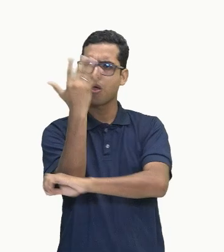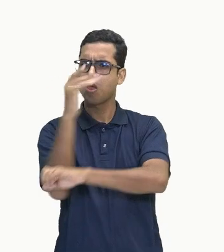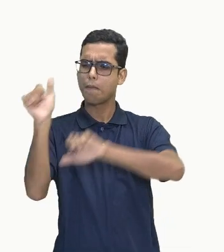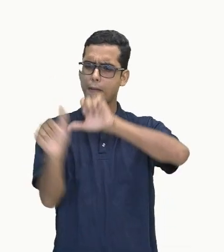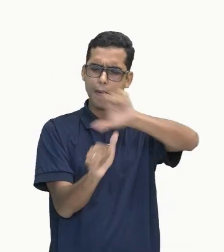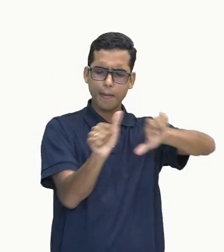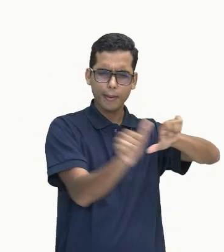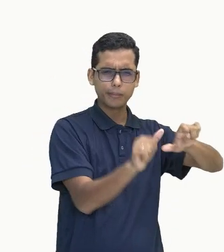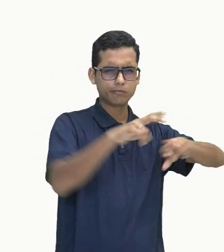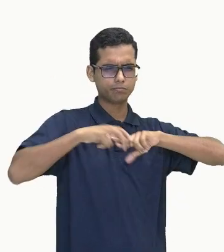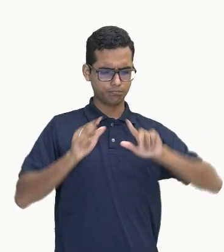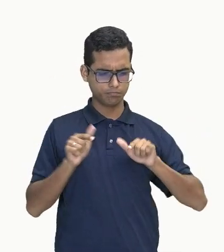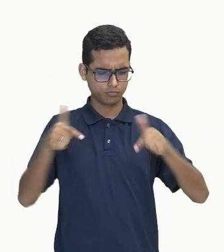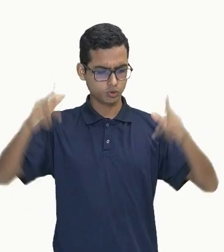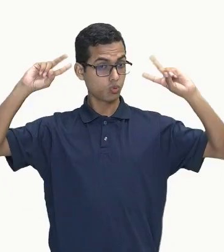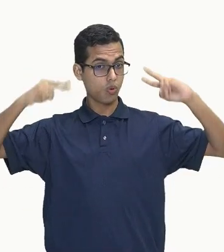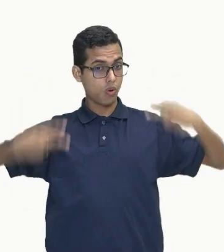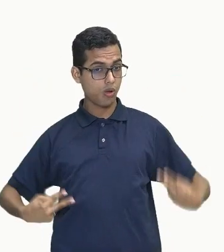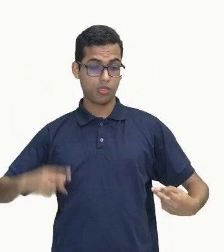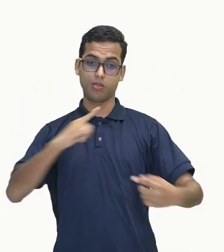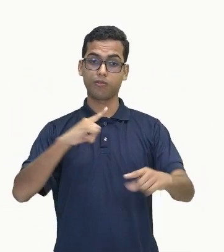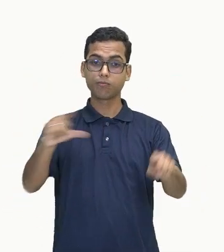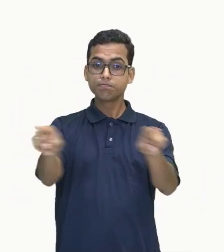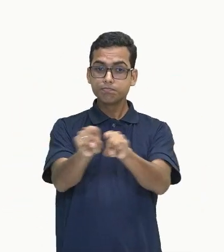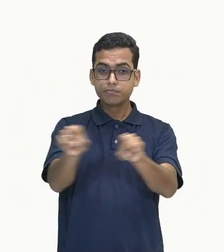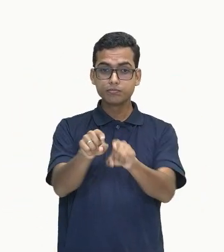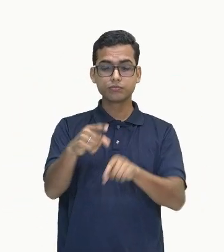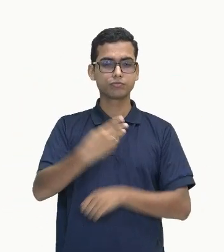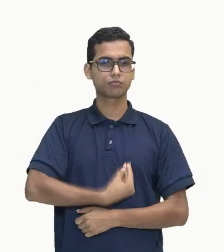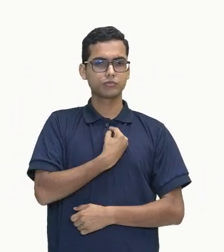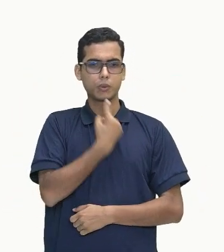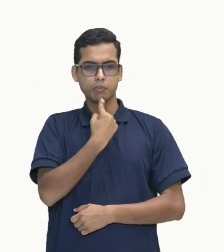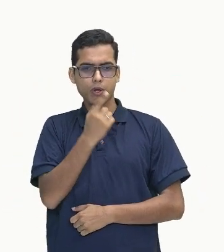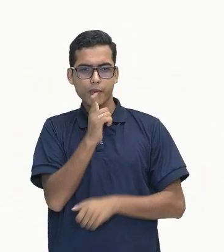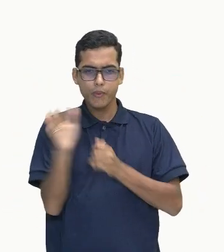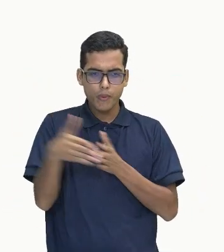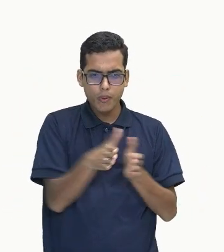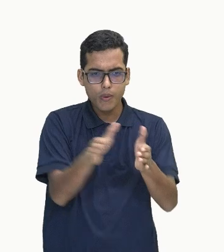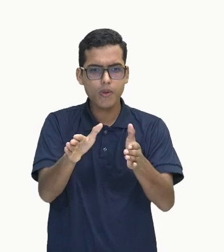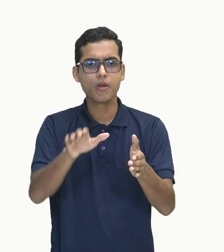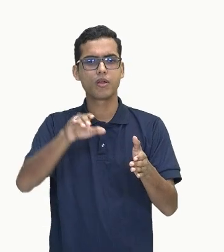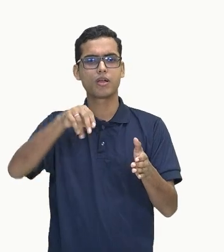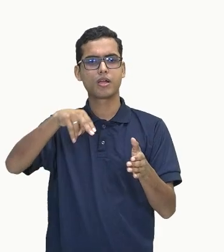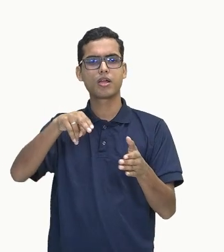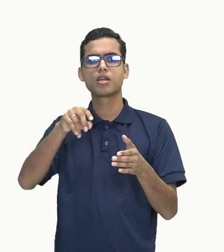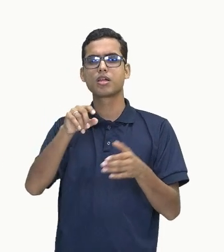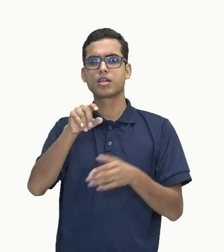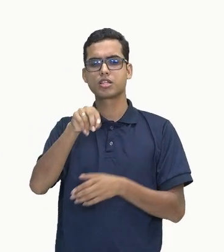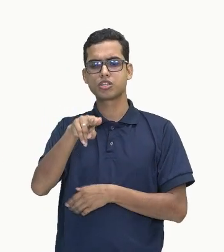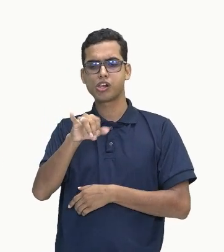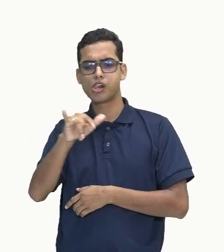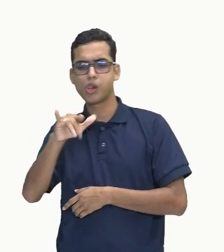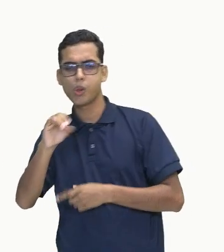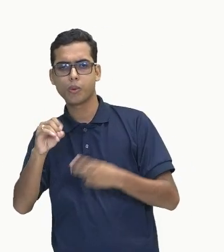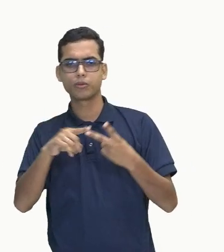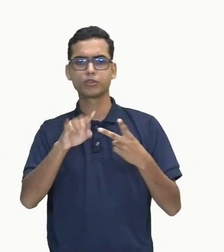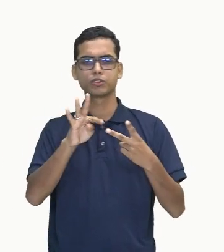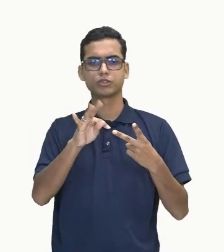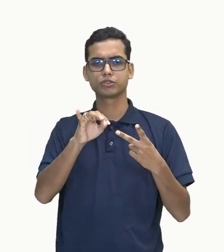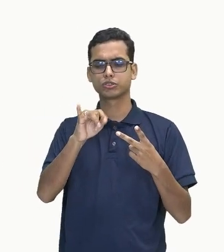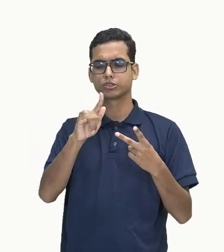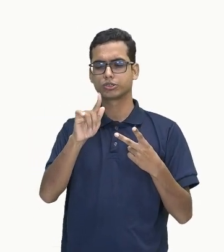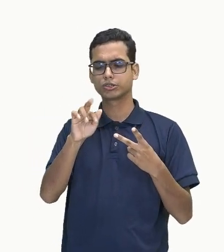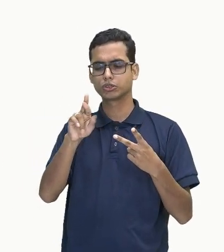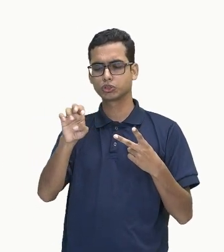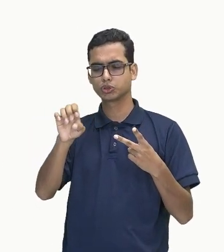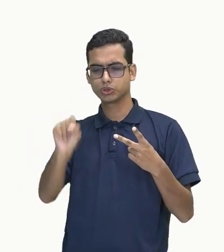eram realizadas. A população, elas viviam às margens dos rios Nilo, Tigre, Eufrates. Nós tínhamos ali